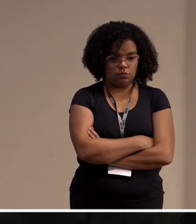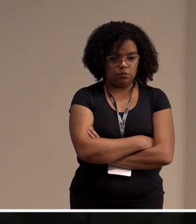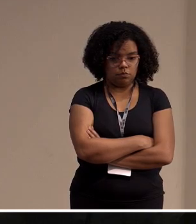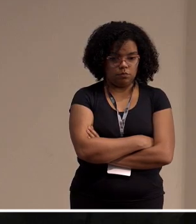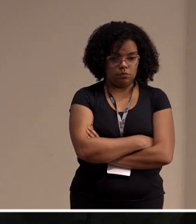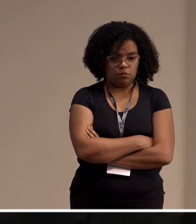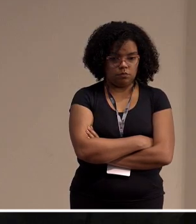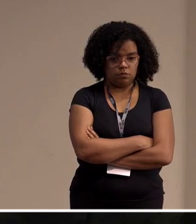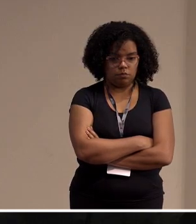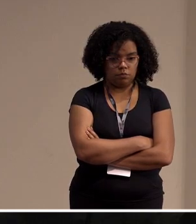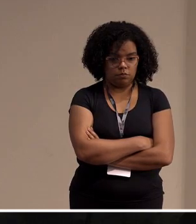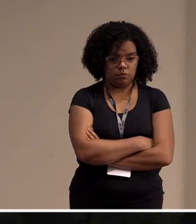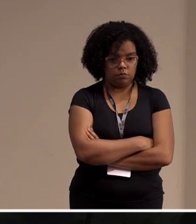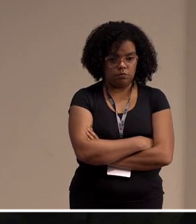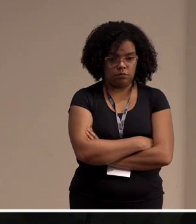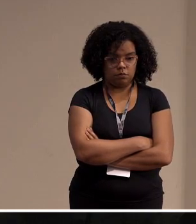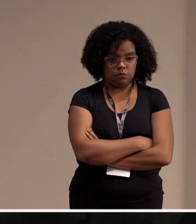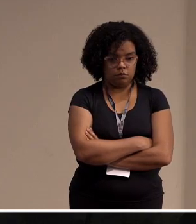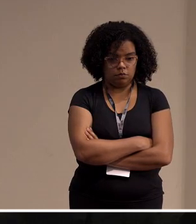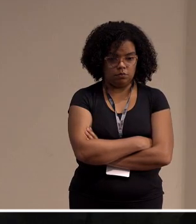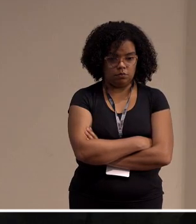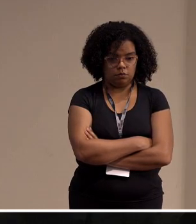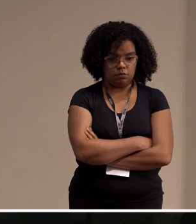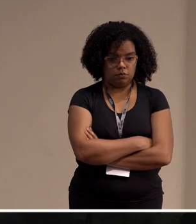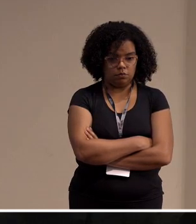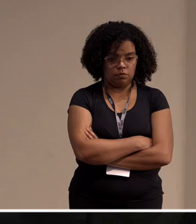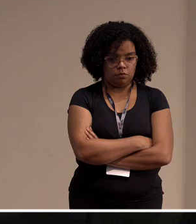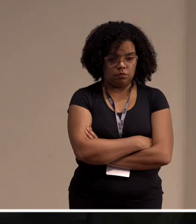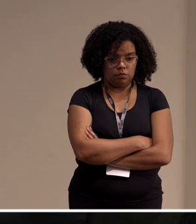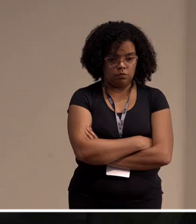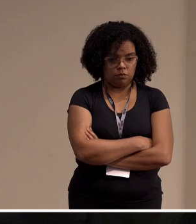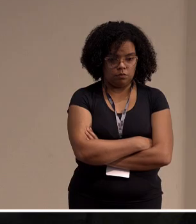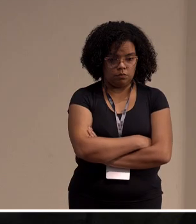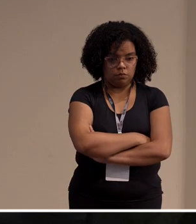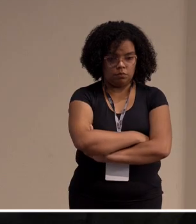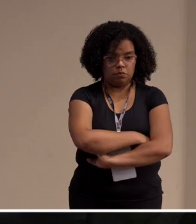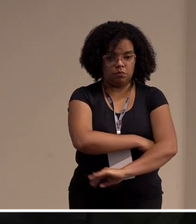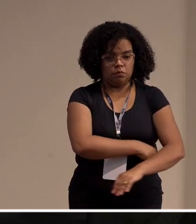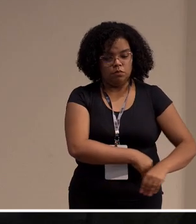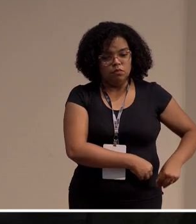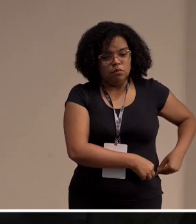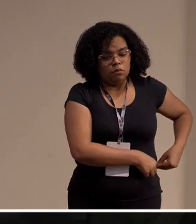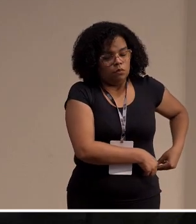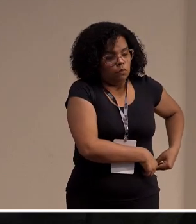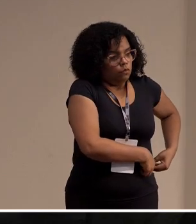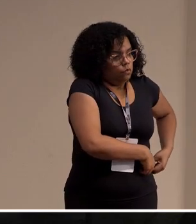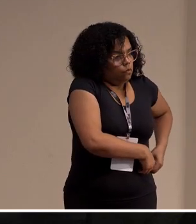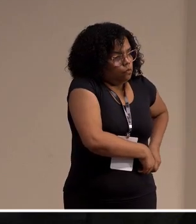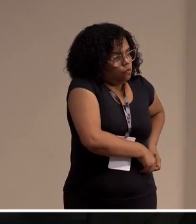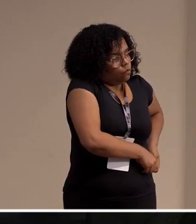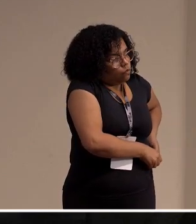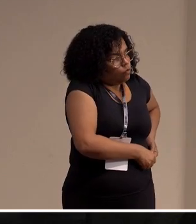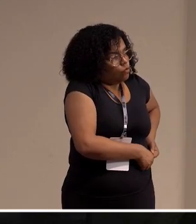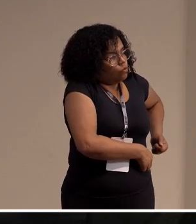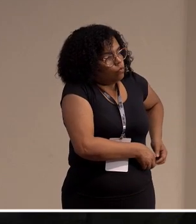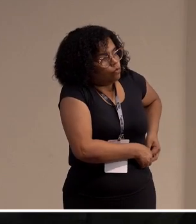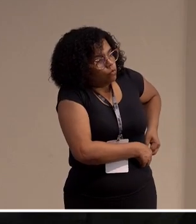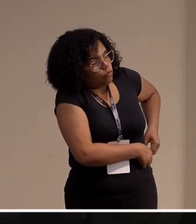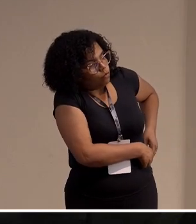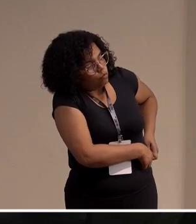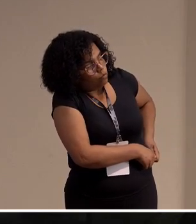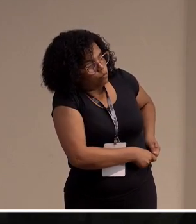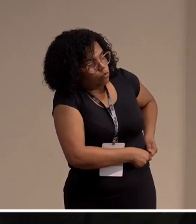Andrade, Secretaria Municipal de Cultura, Secretaria da Pessoa com Deficiência, Museu do Futebol e Secretaria de Cultura, Economia Criativa